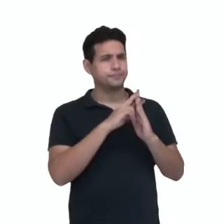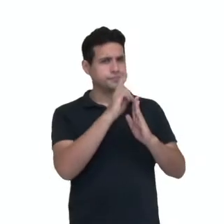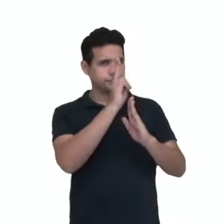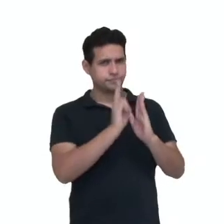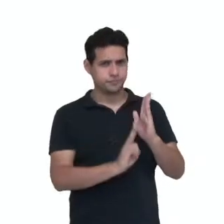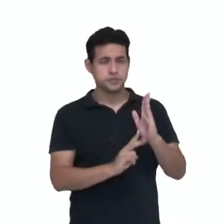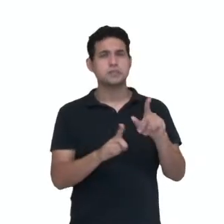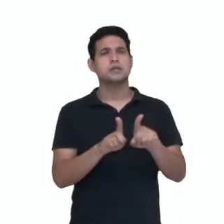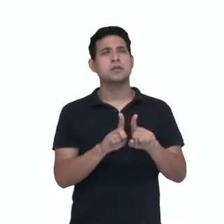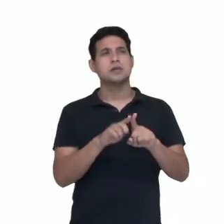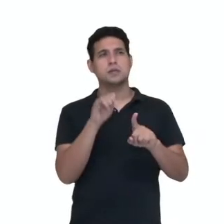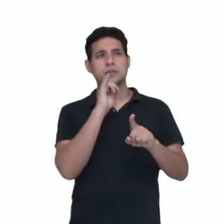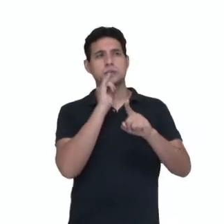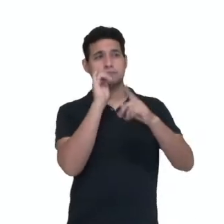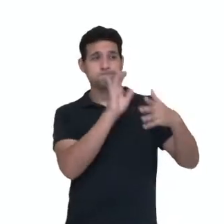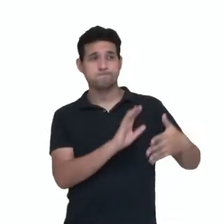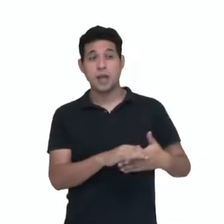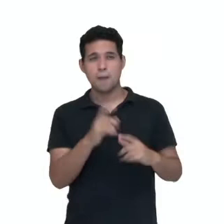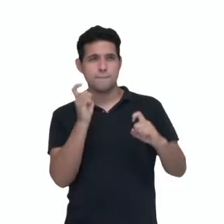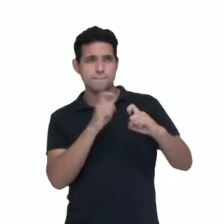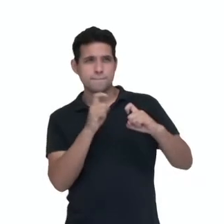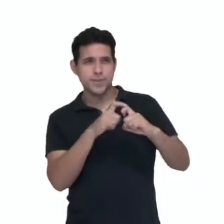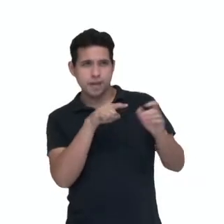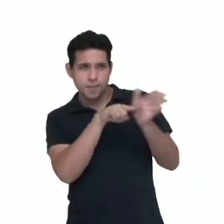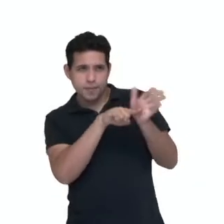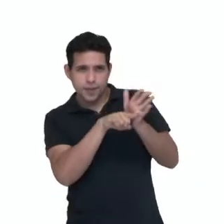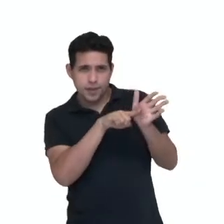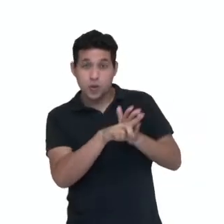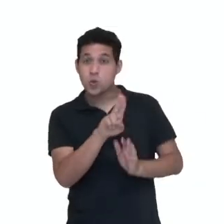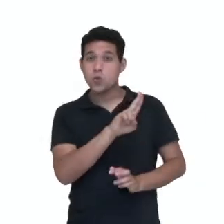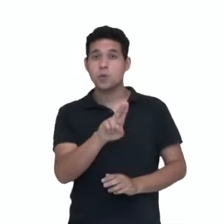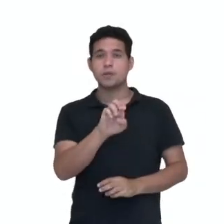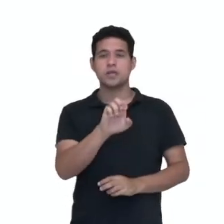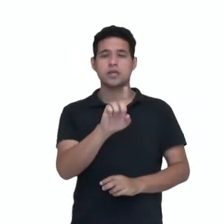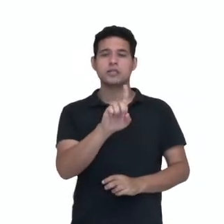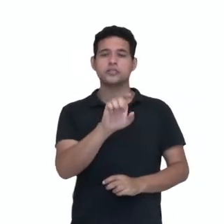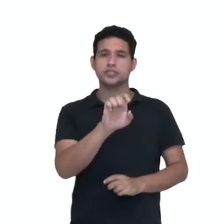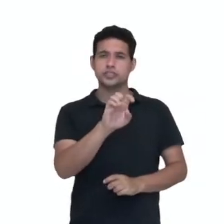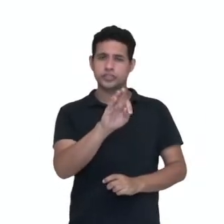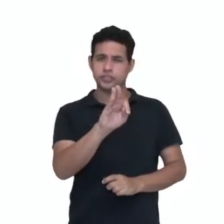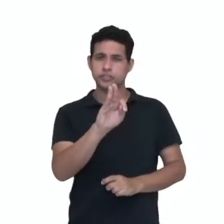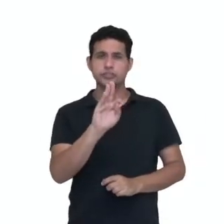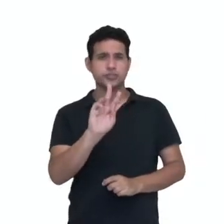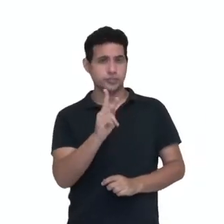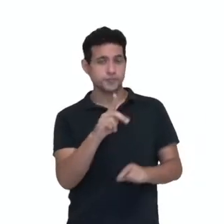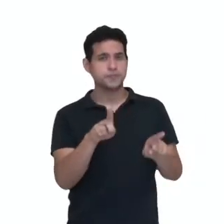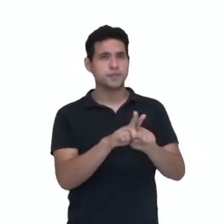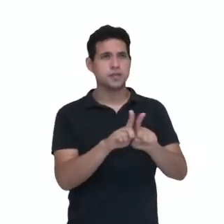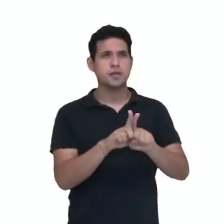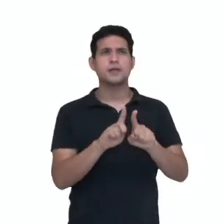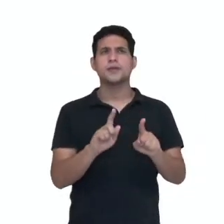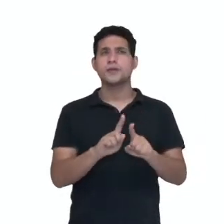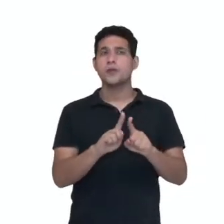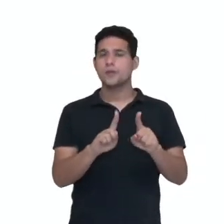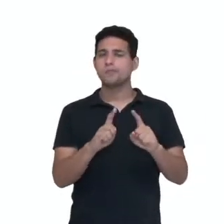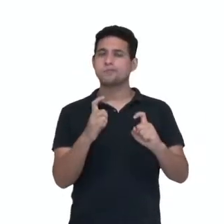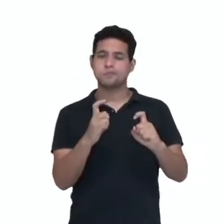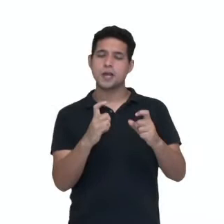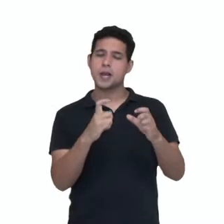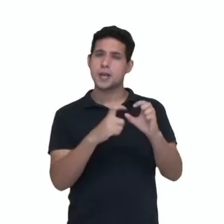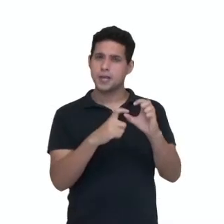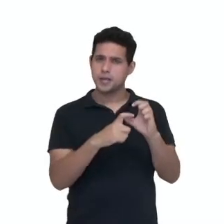médica investigadora Edith Pérez, diretora del programa de cáncer de mama de Mayo Clinic